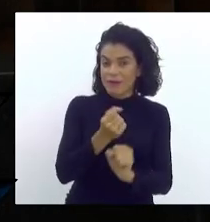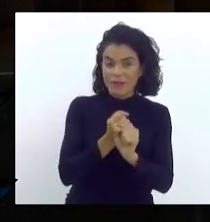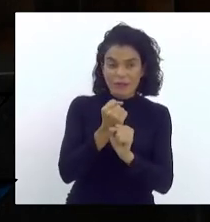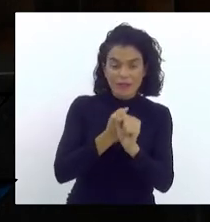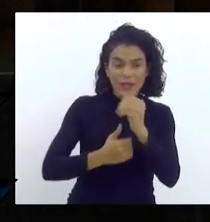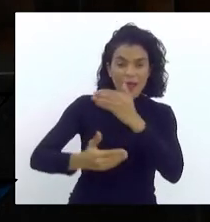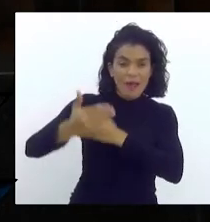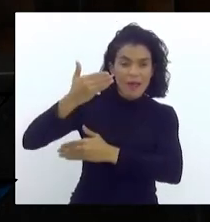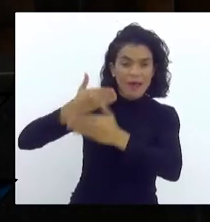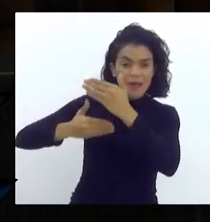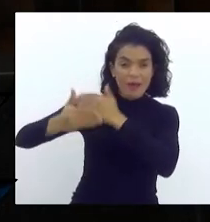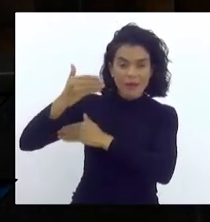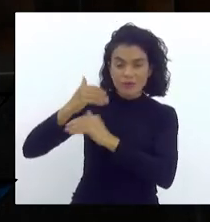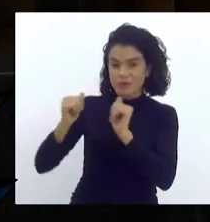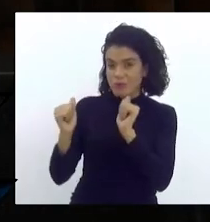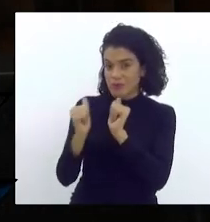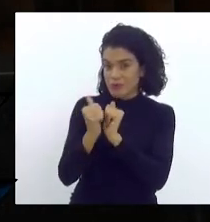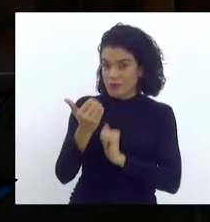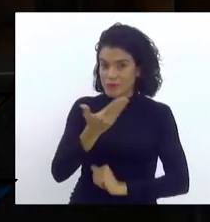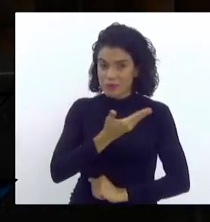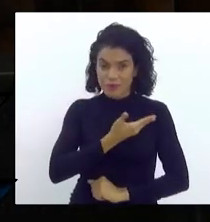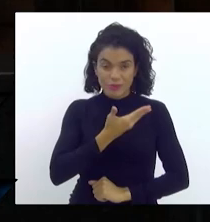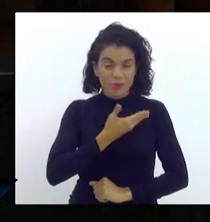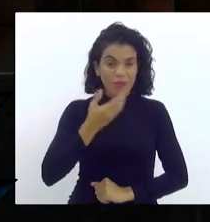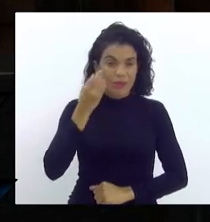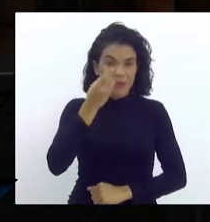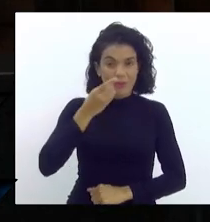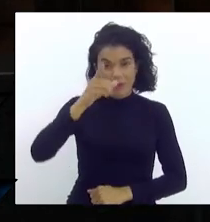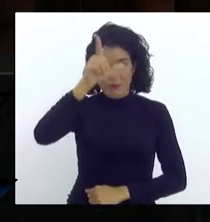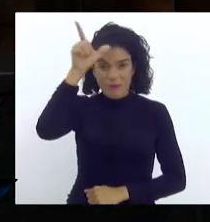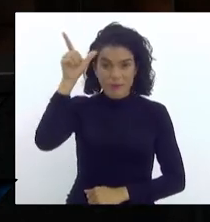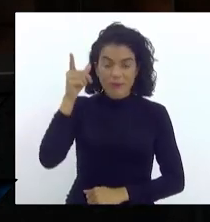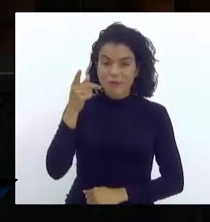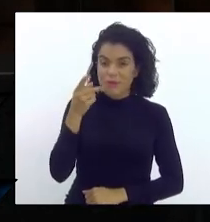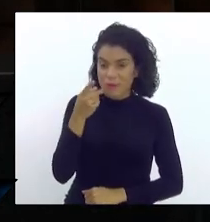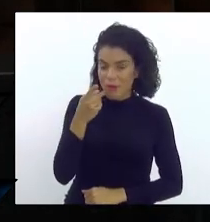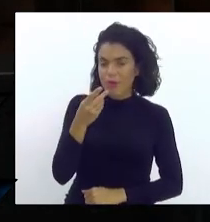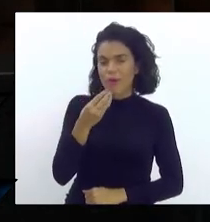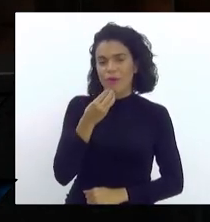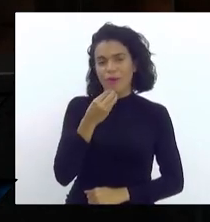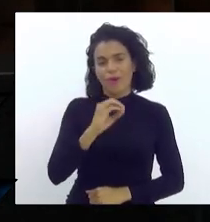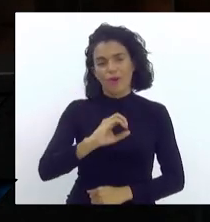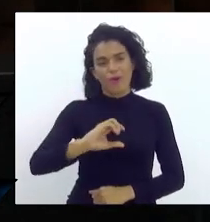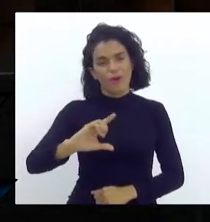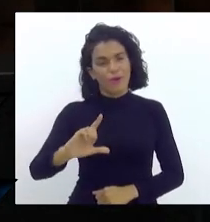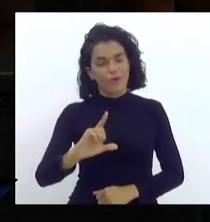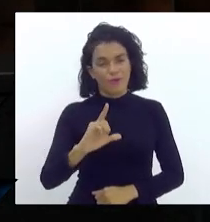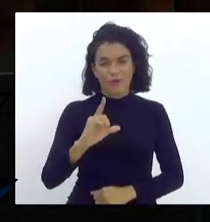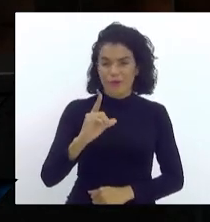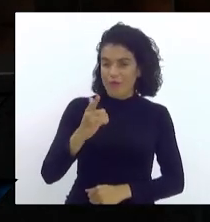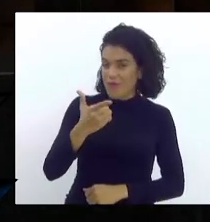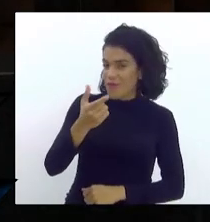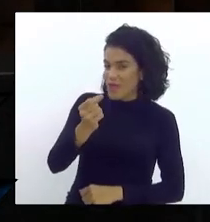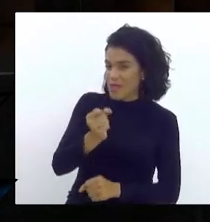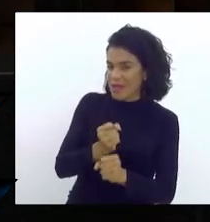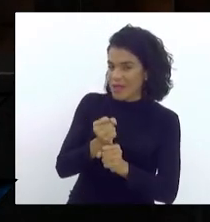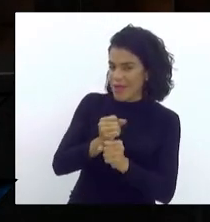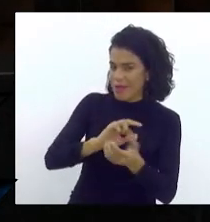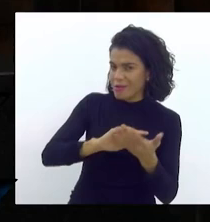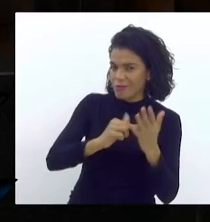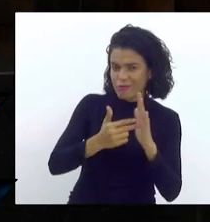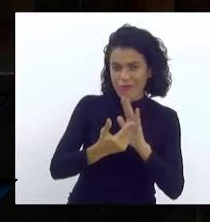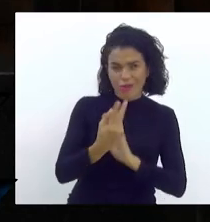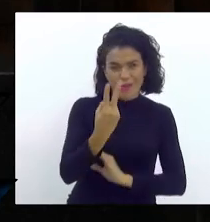atrás, juntamente com meu colega, deputado Luiz Paulo, claro que 20 anos não são 2 dias, nem 20 dias, nem